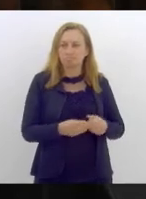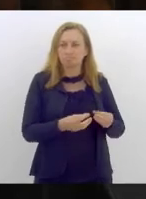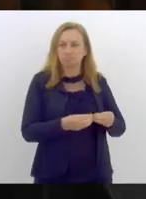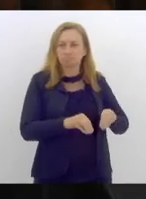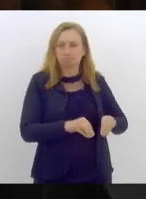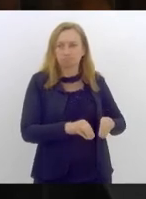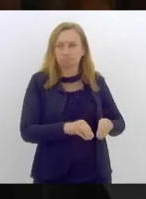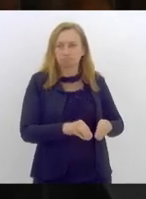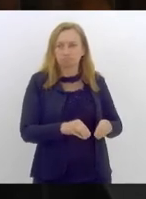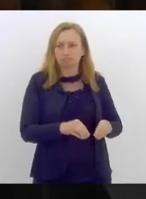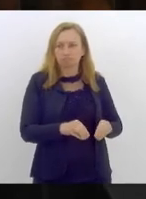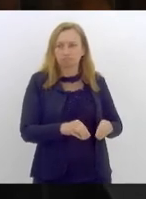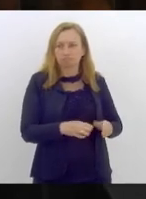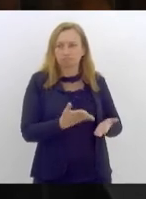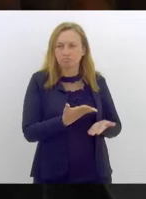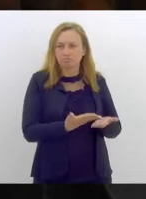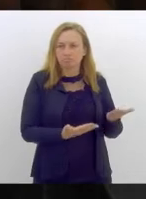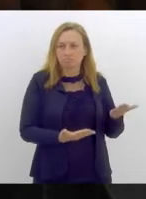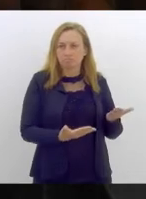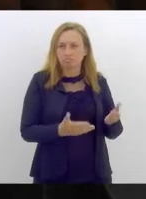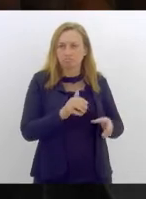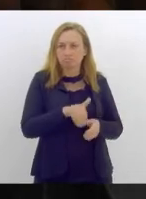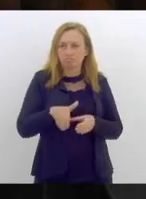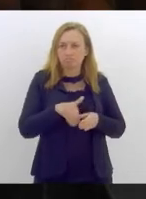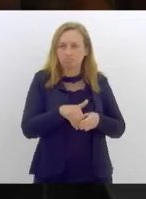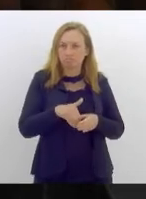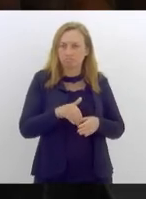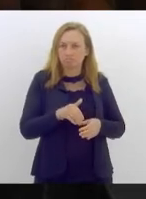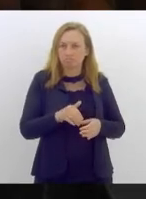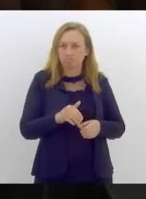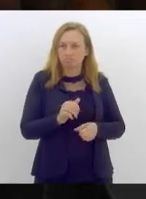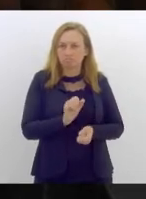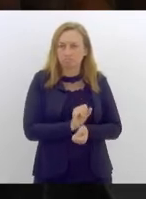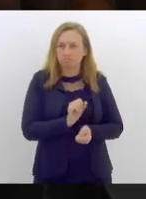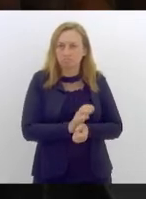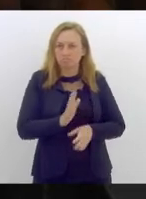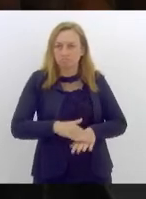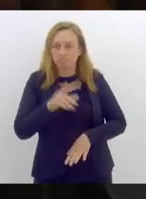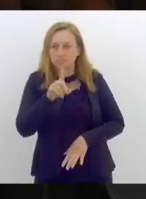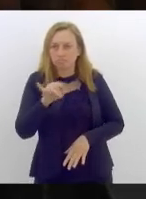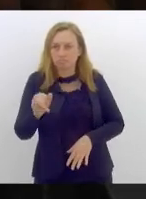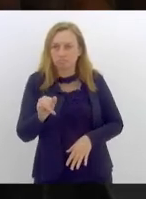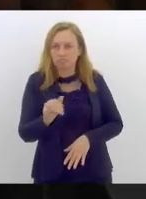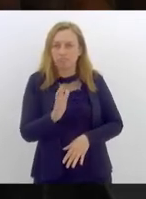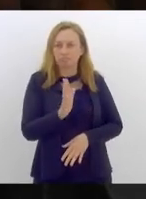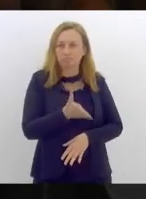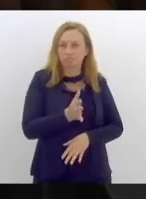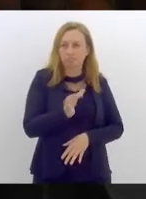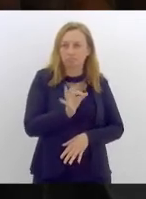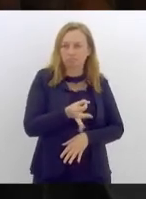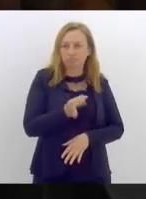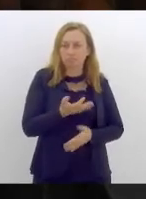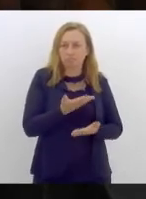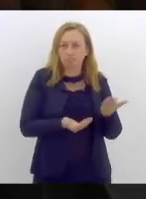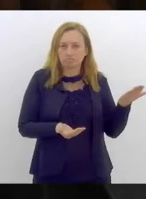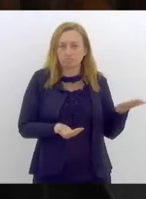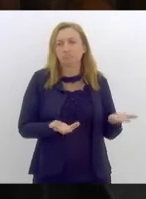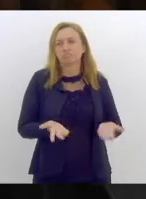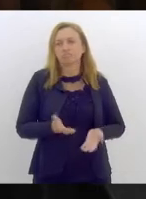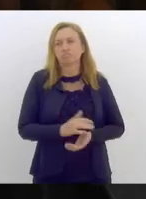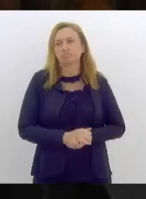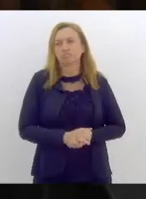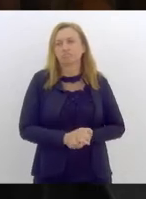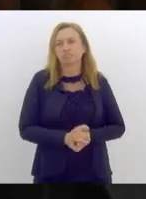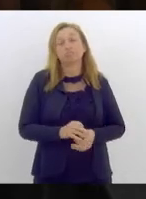como perdedor da eleição visto que iria adiar algo que ele já teria a certeza e queria perder